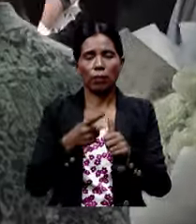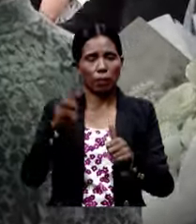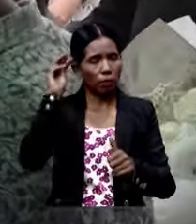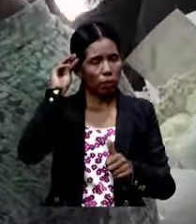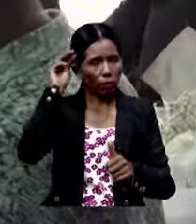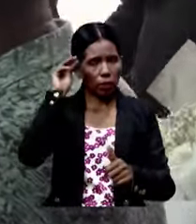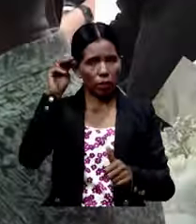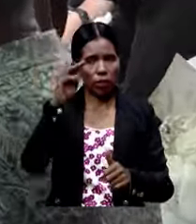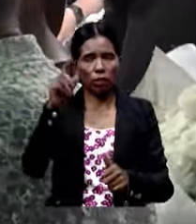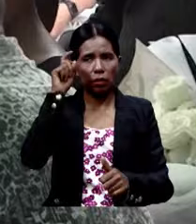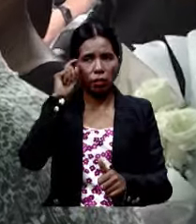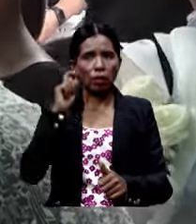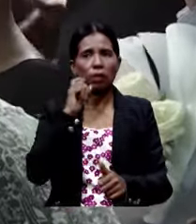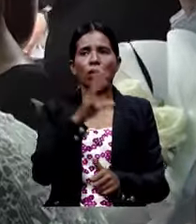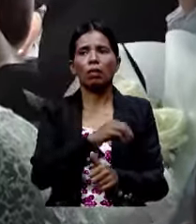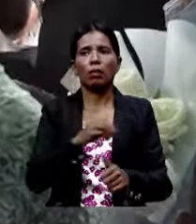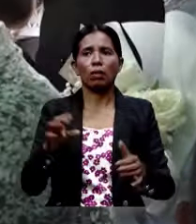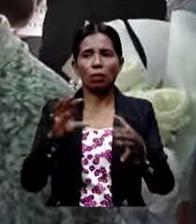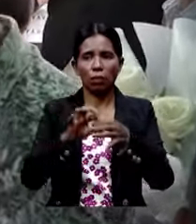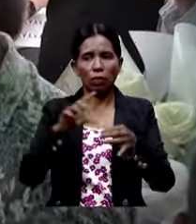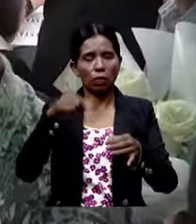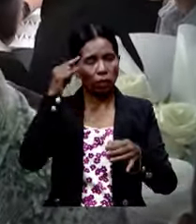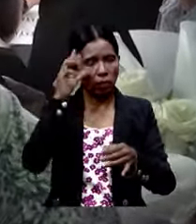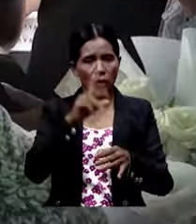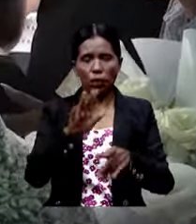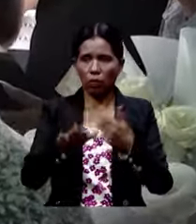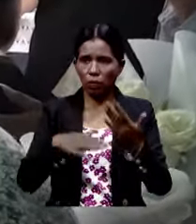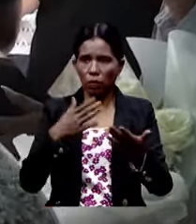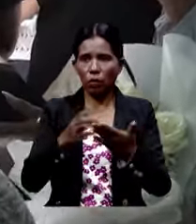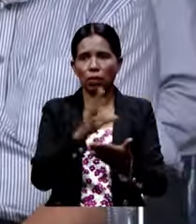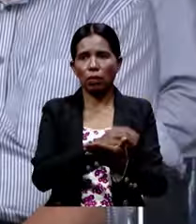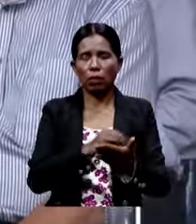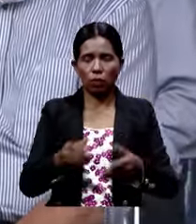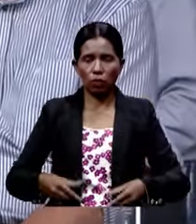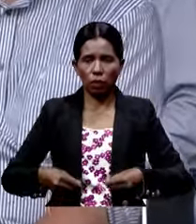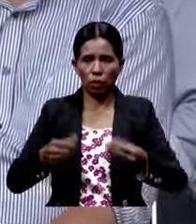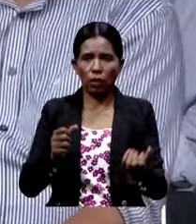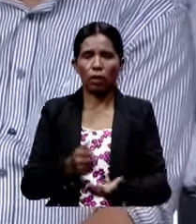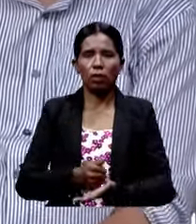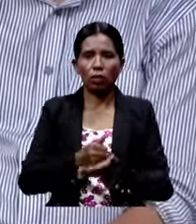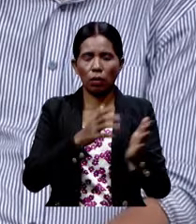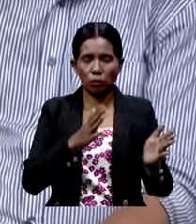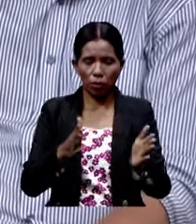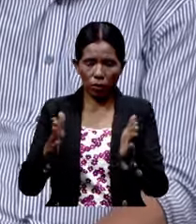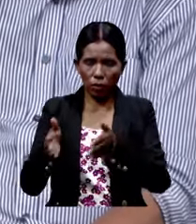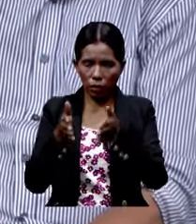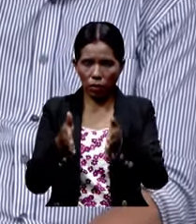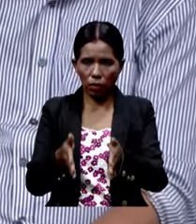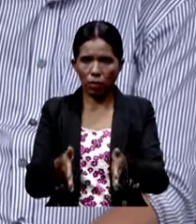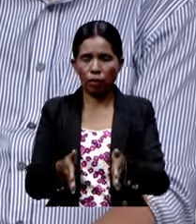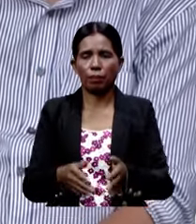ministro Kairala Xanana Guzmán ho membro governo no entidade sirahotu ne befo ona apoio ba processo fúnebre